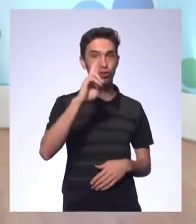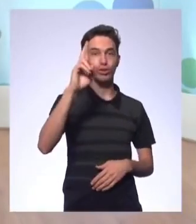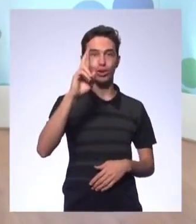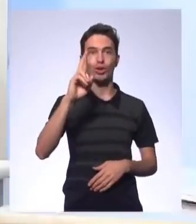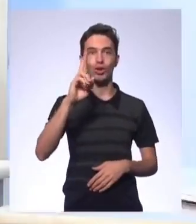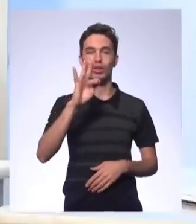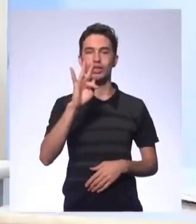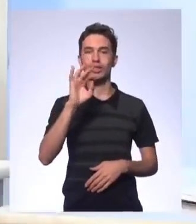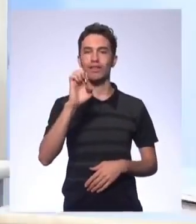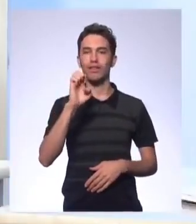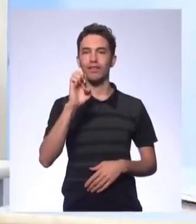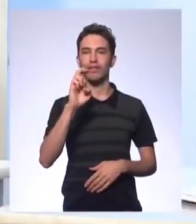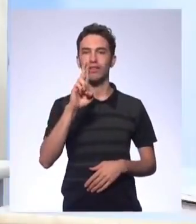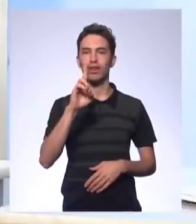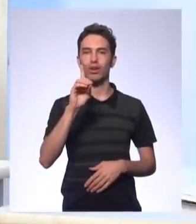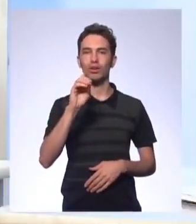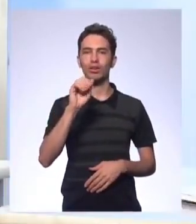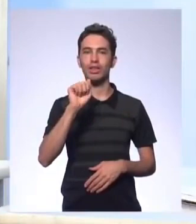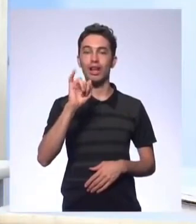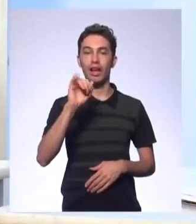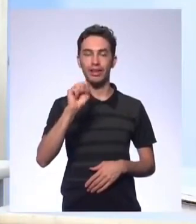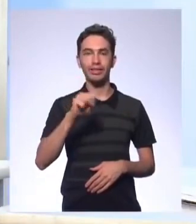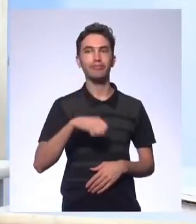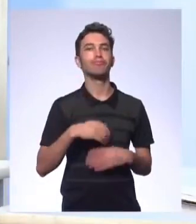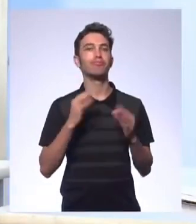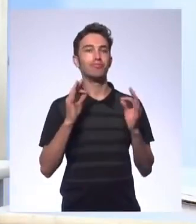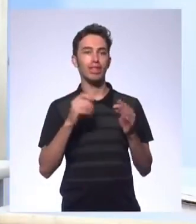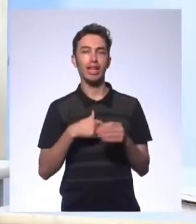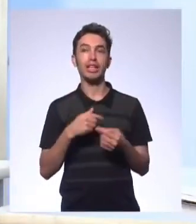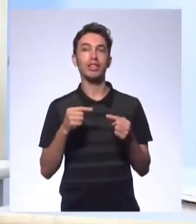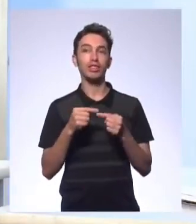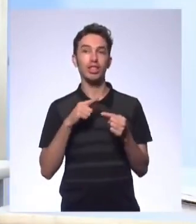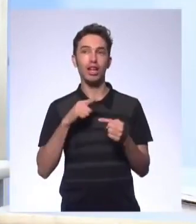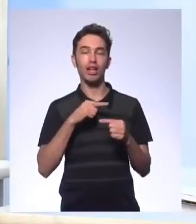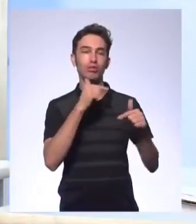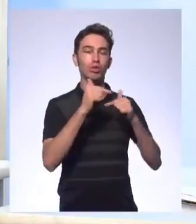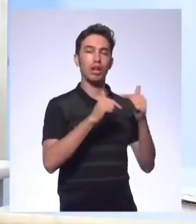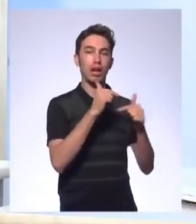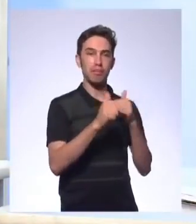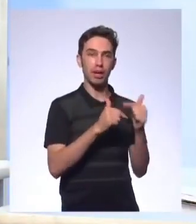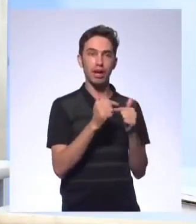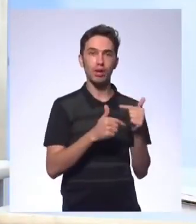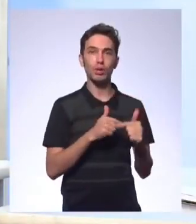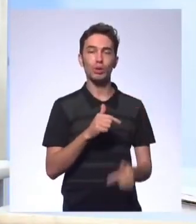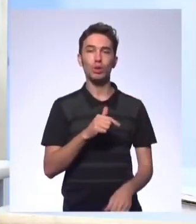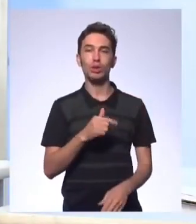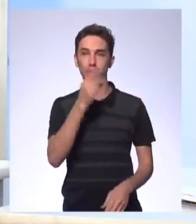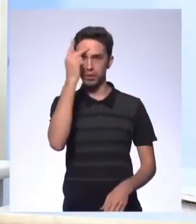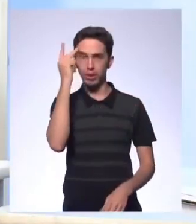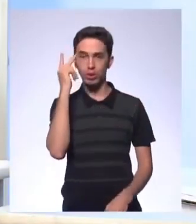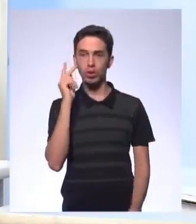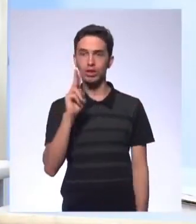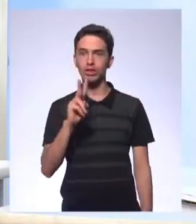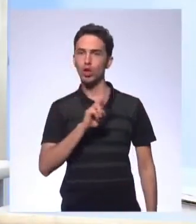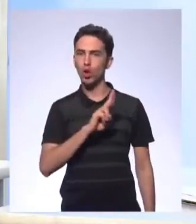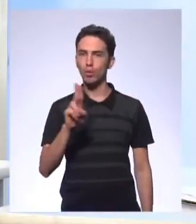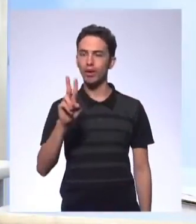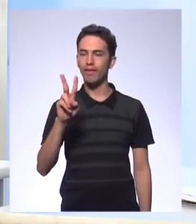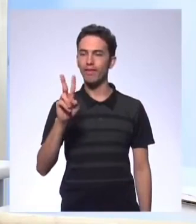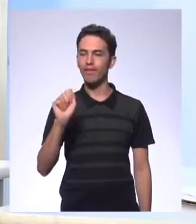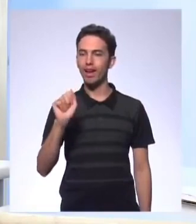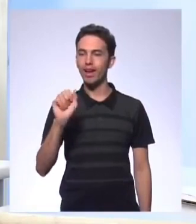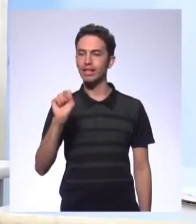feudais. Existia uma coisa chamada relação de vassalagem. Então, nós tínhamos vassalos e